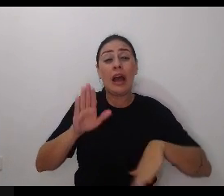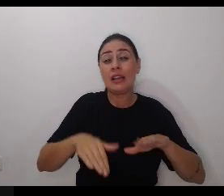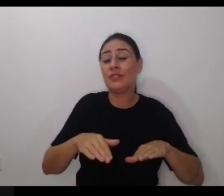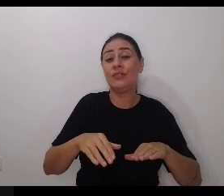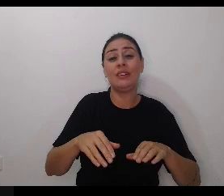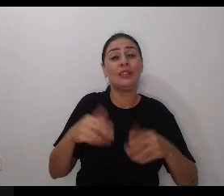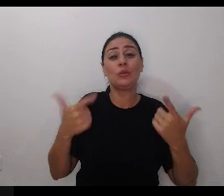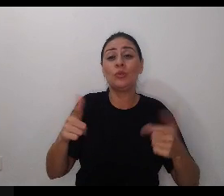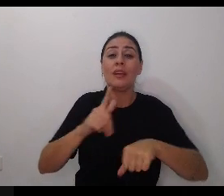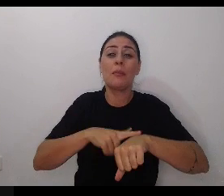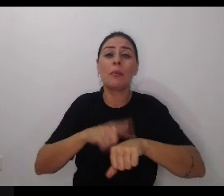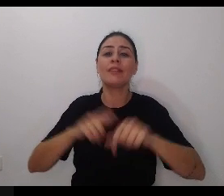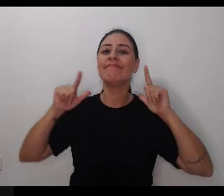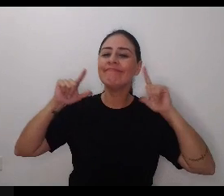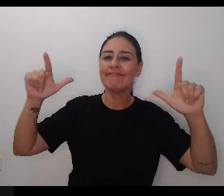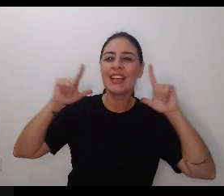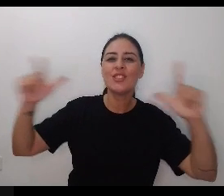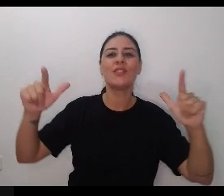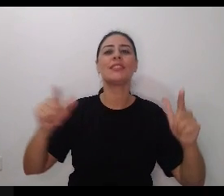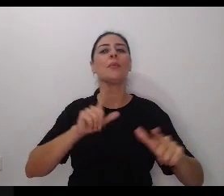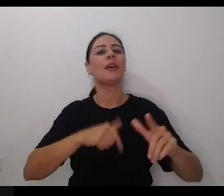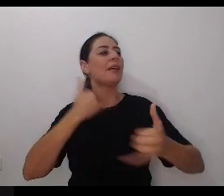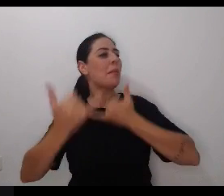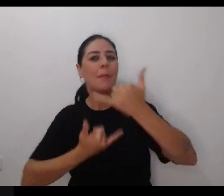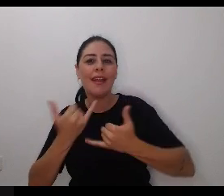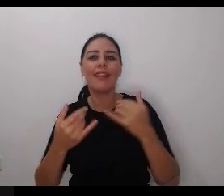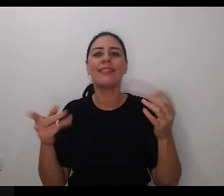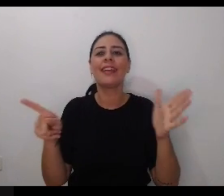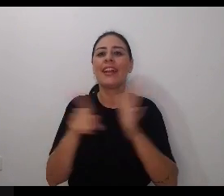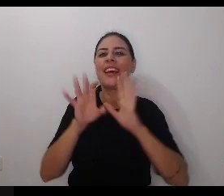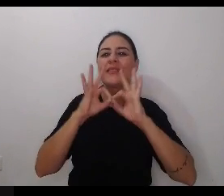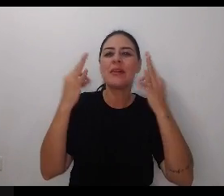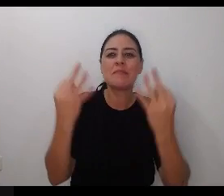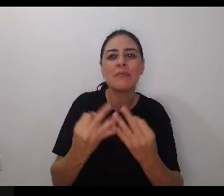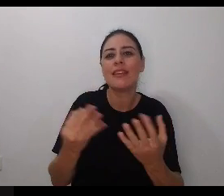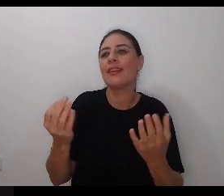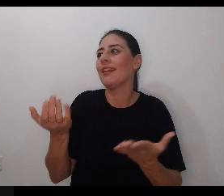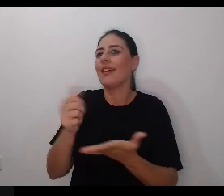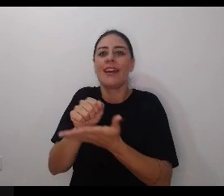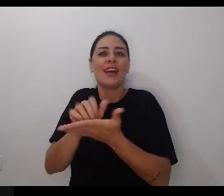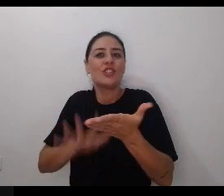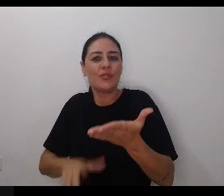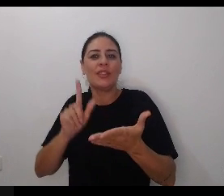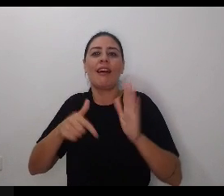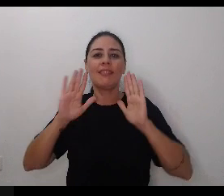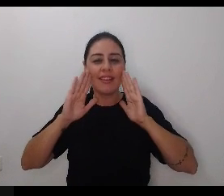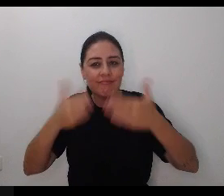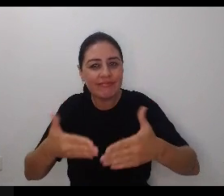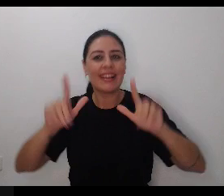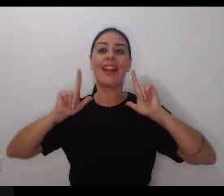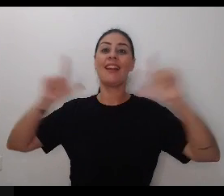vai entrando num ciclo que a gente acaba não incluindo momentos de diversão em família, jogos